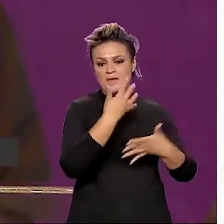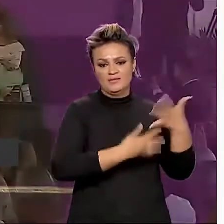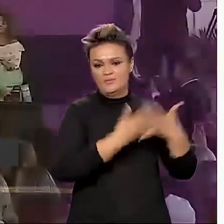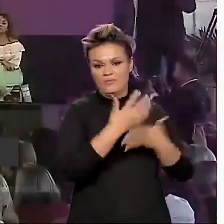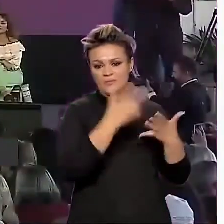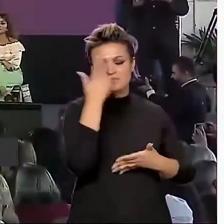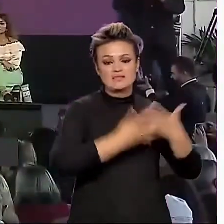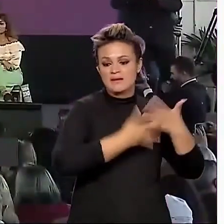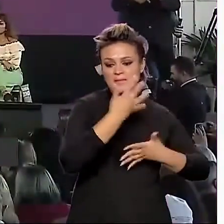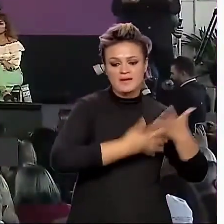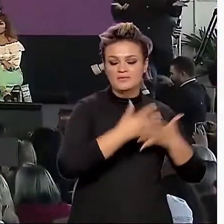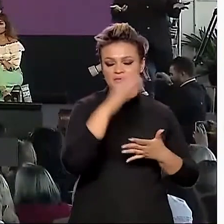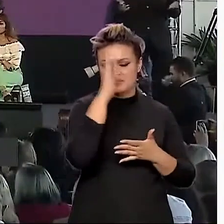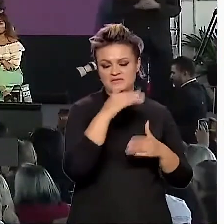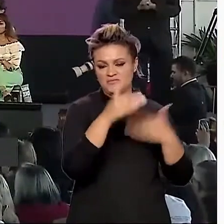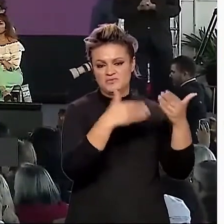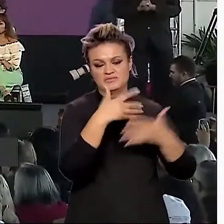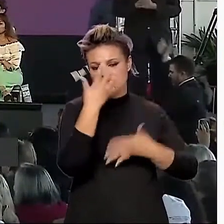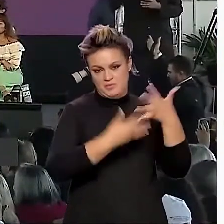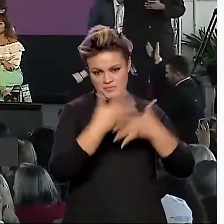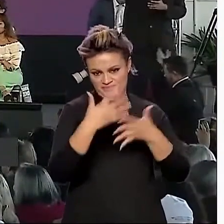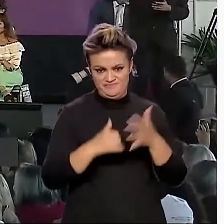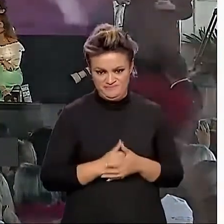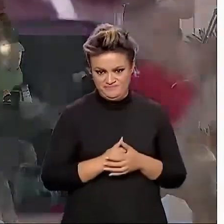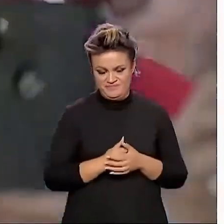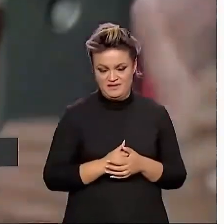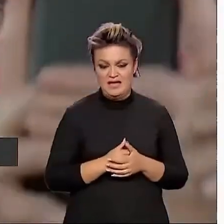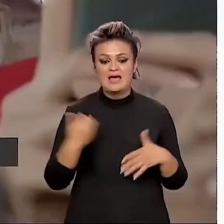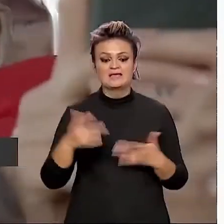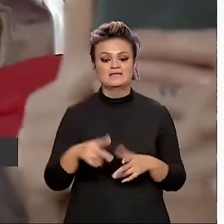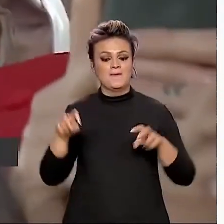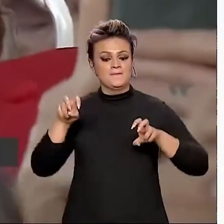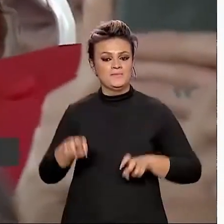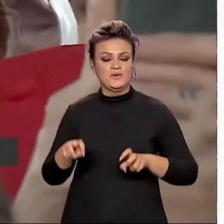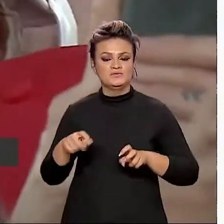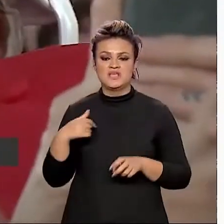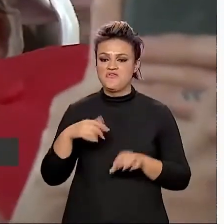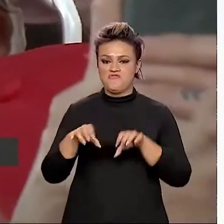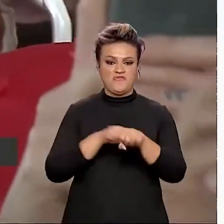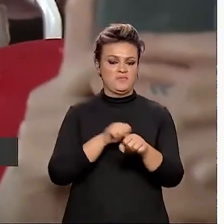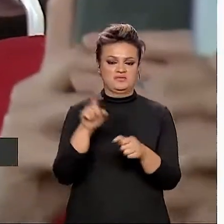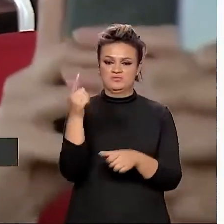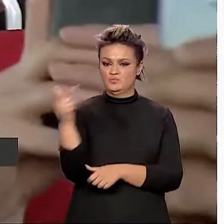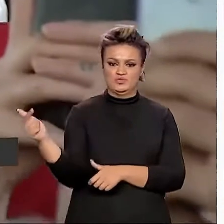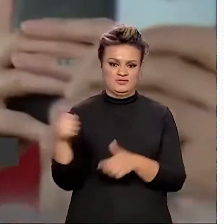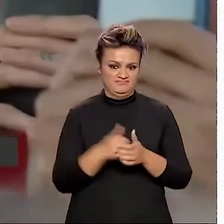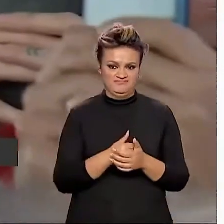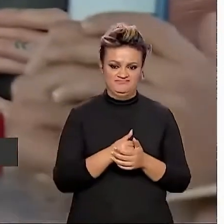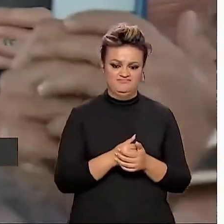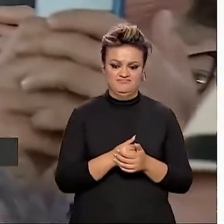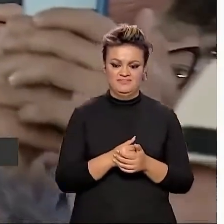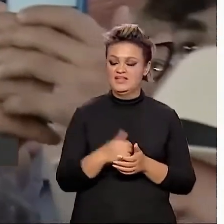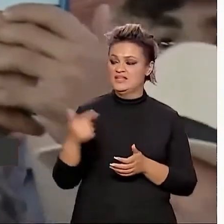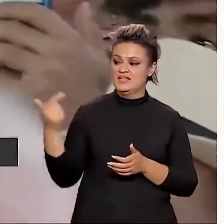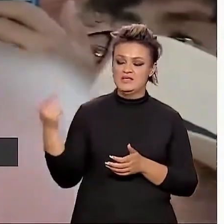desejou. Então, quando eu tomei posse, eu não tinha nem diploma universitário e nem o meu vice